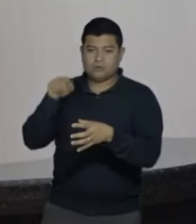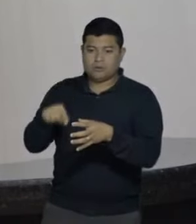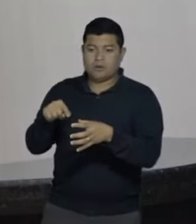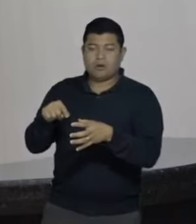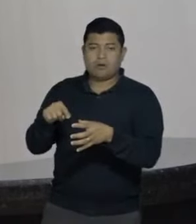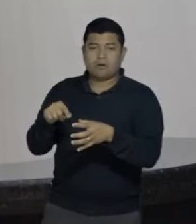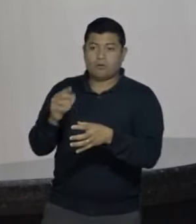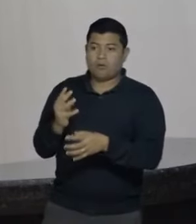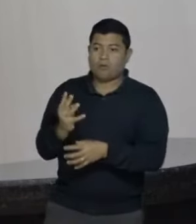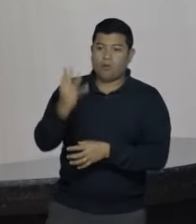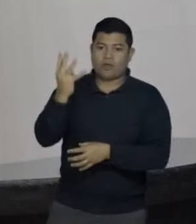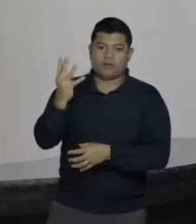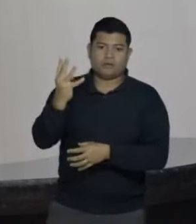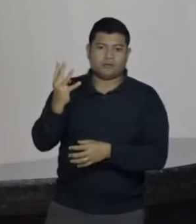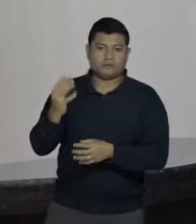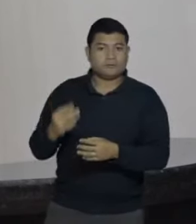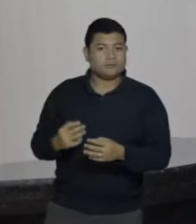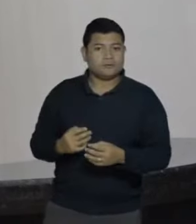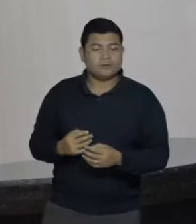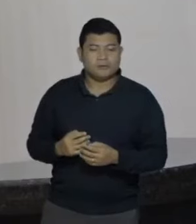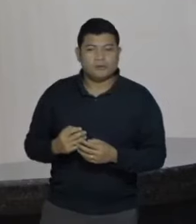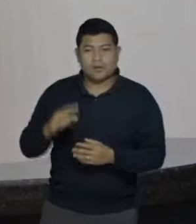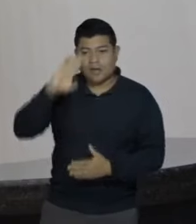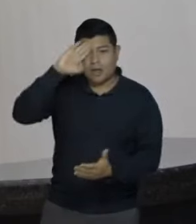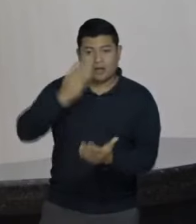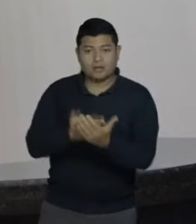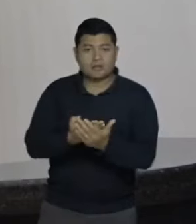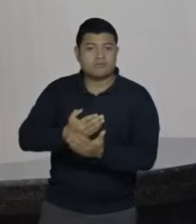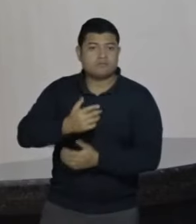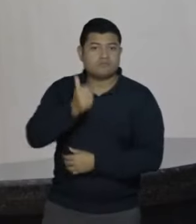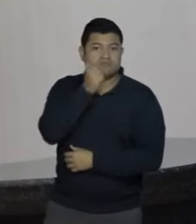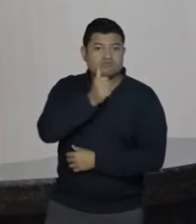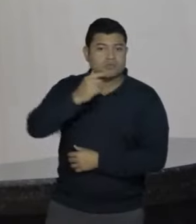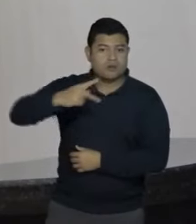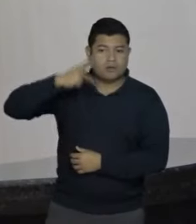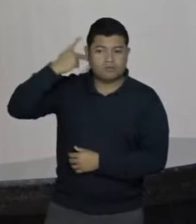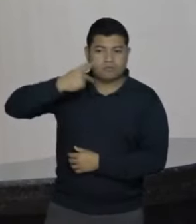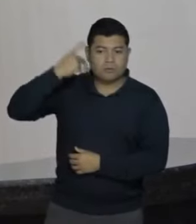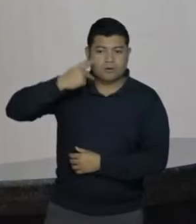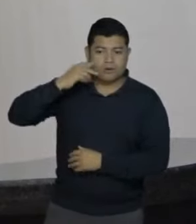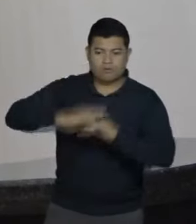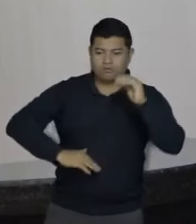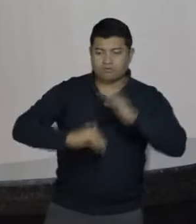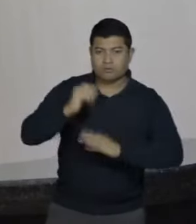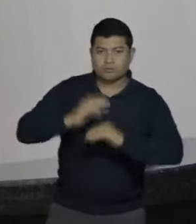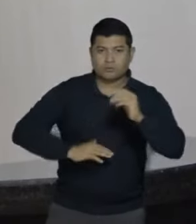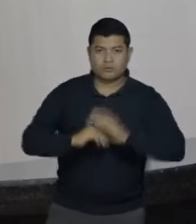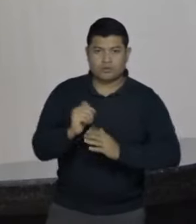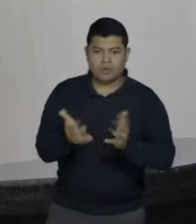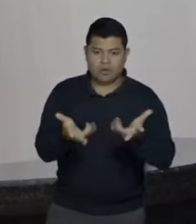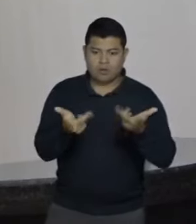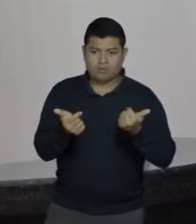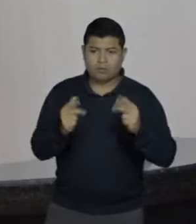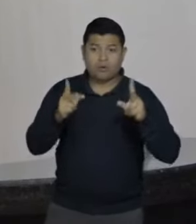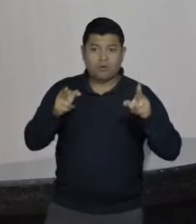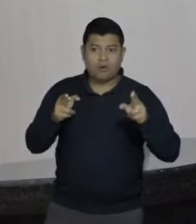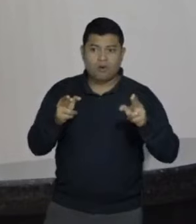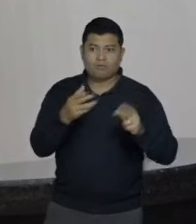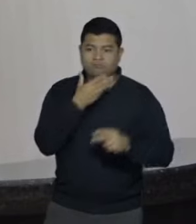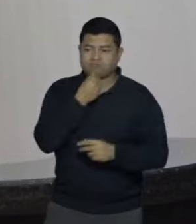acreditam que mulheres na política não atuam tão bem quanto os